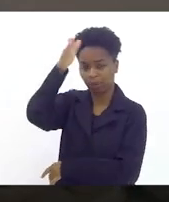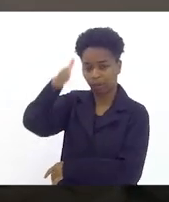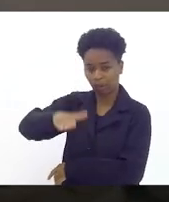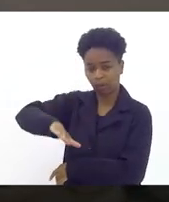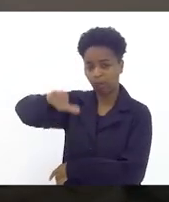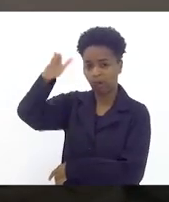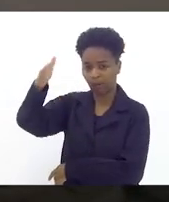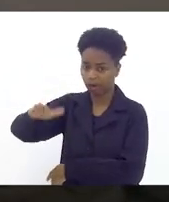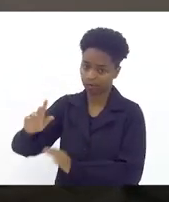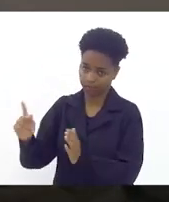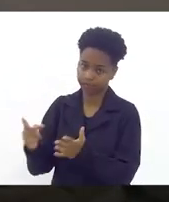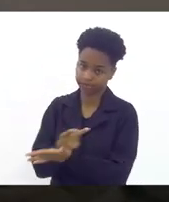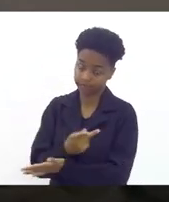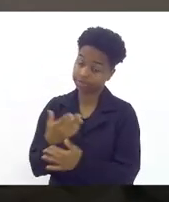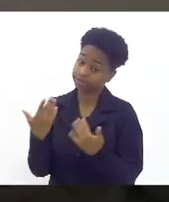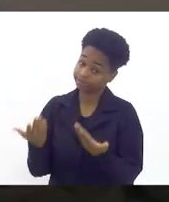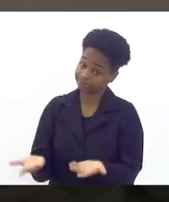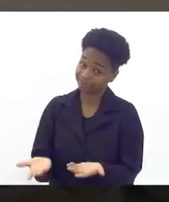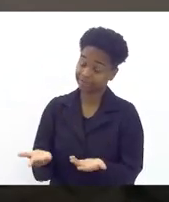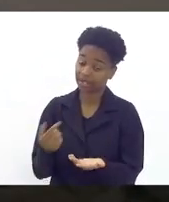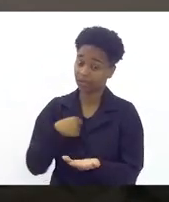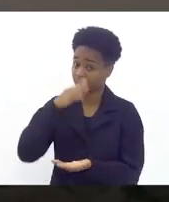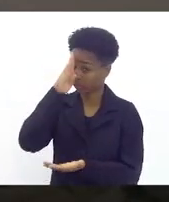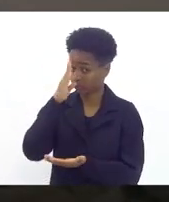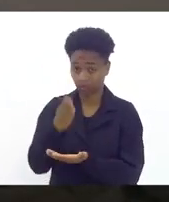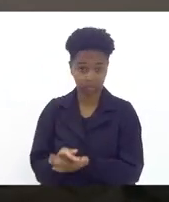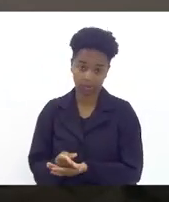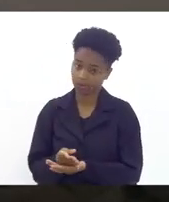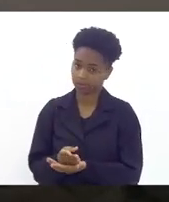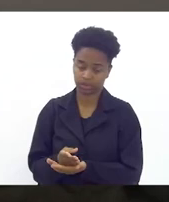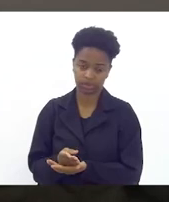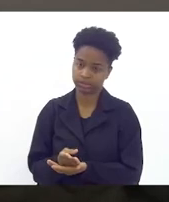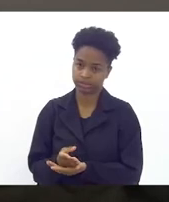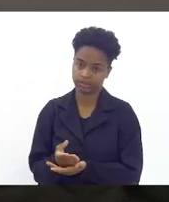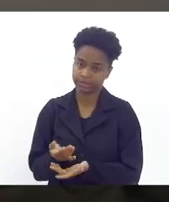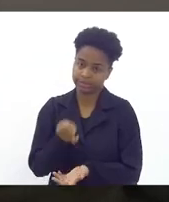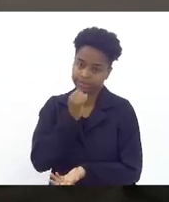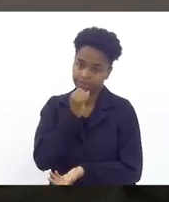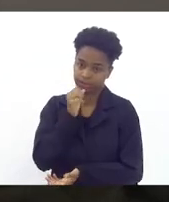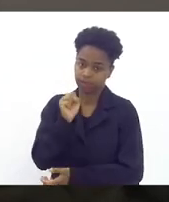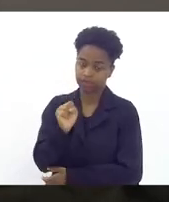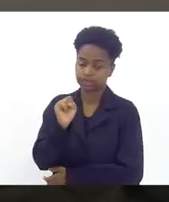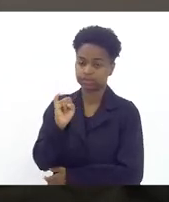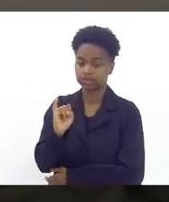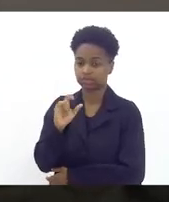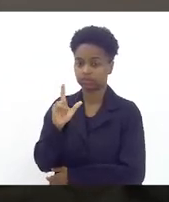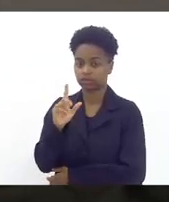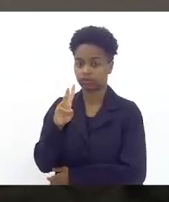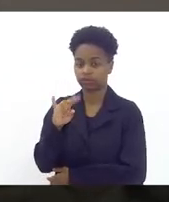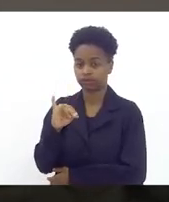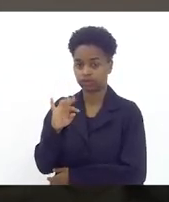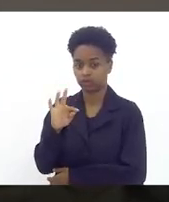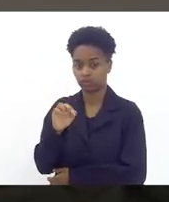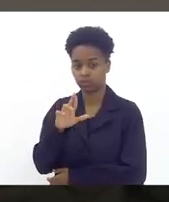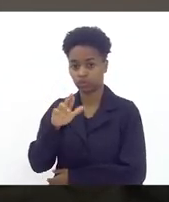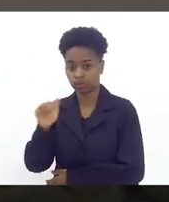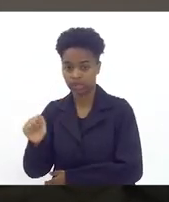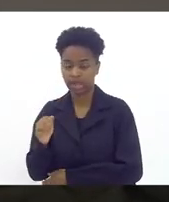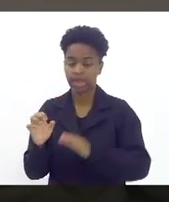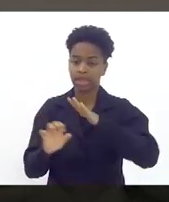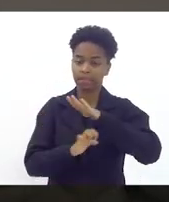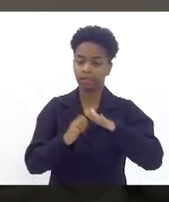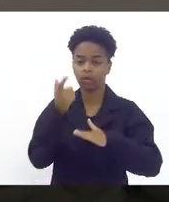montanhoso né então eu não acredito que no caso da silvicultura por exemplo as empresas entrem aqui